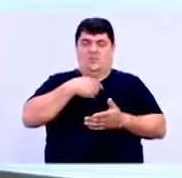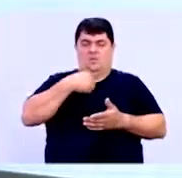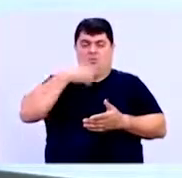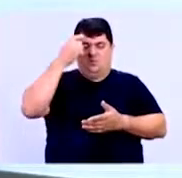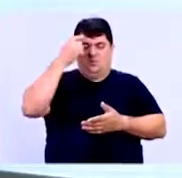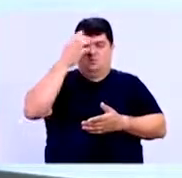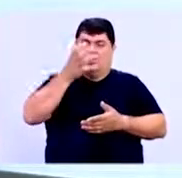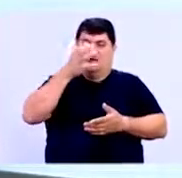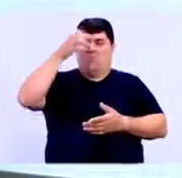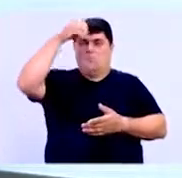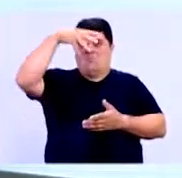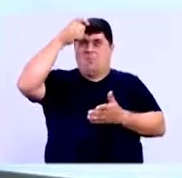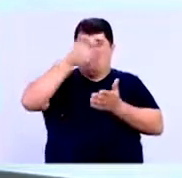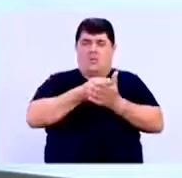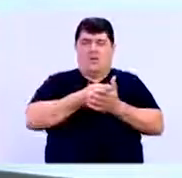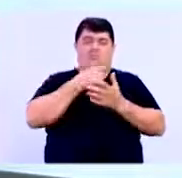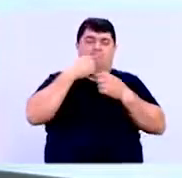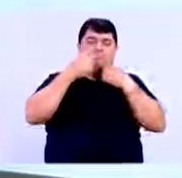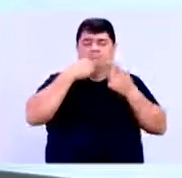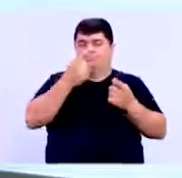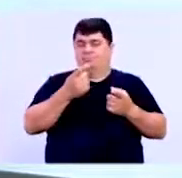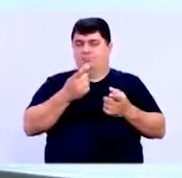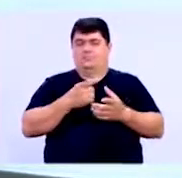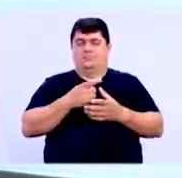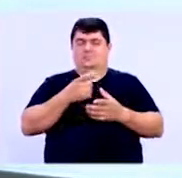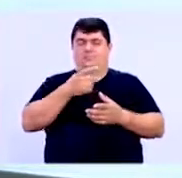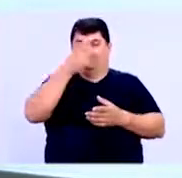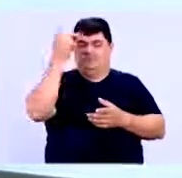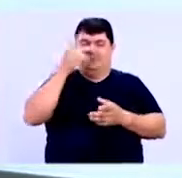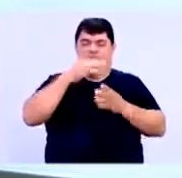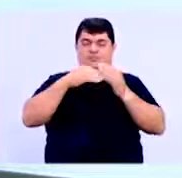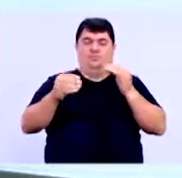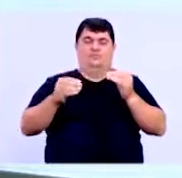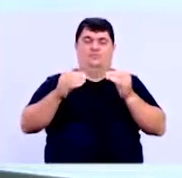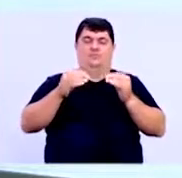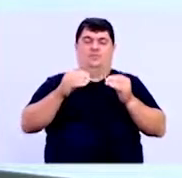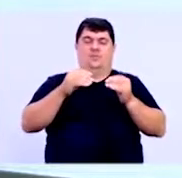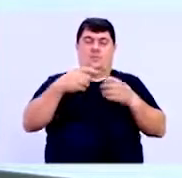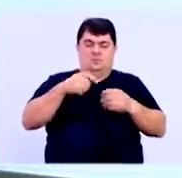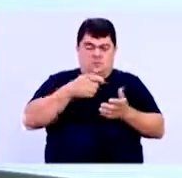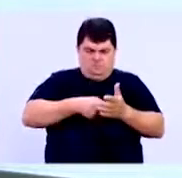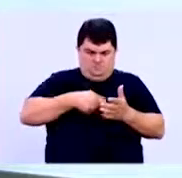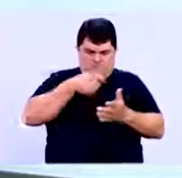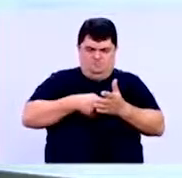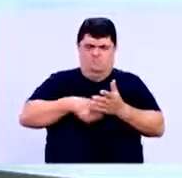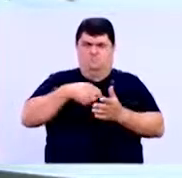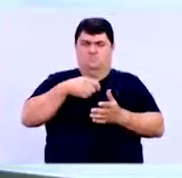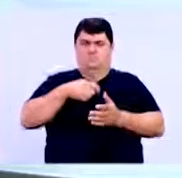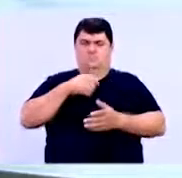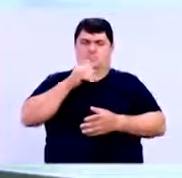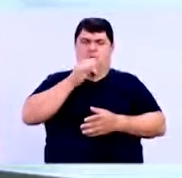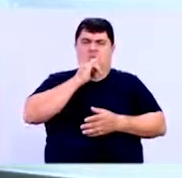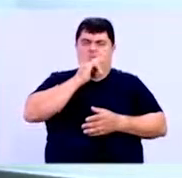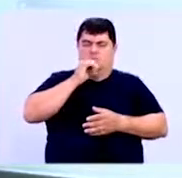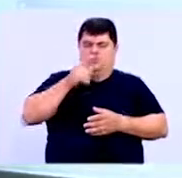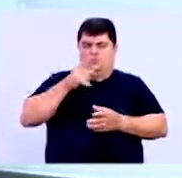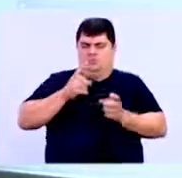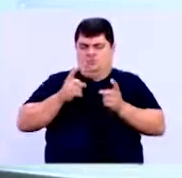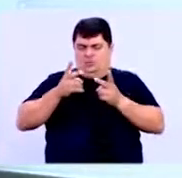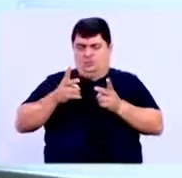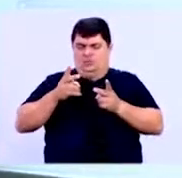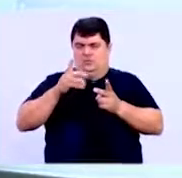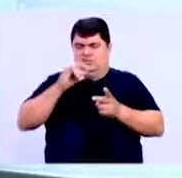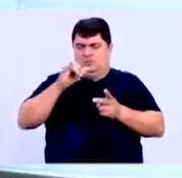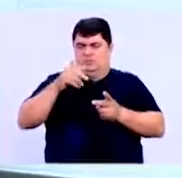mesmo boleto. Ela não me pagou. Por isso que você precisa ser muito rígido. Porque se eu vender para a Denise e ela não me pagar e eu tiver dinheiro